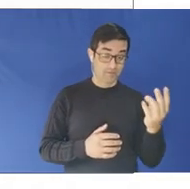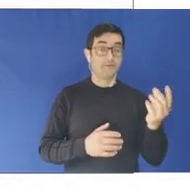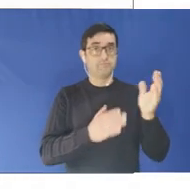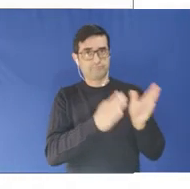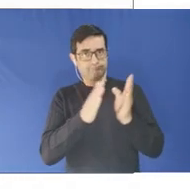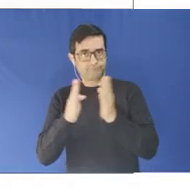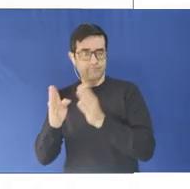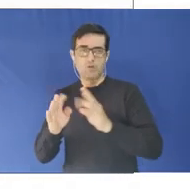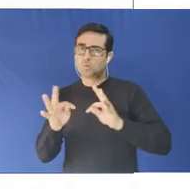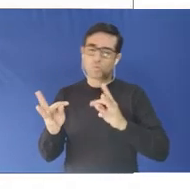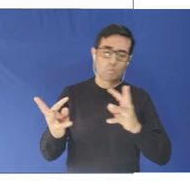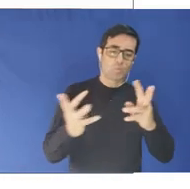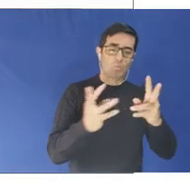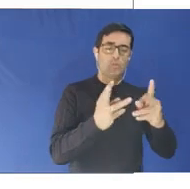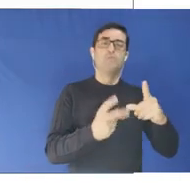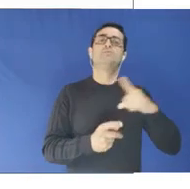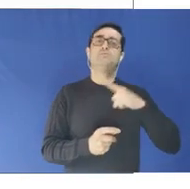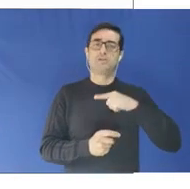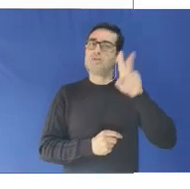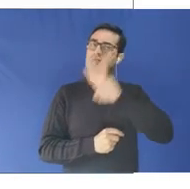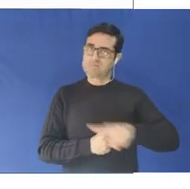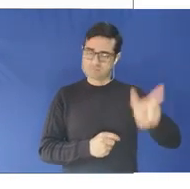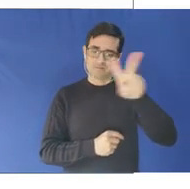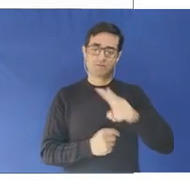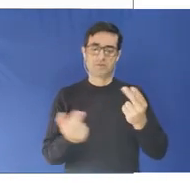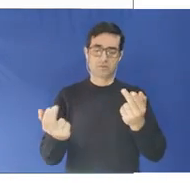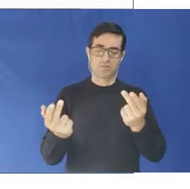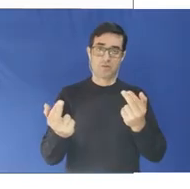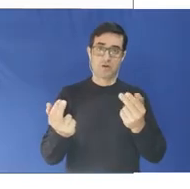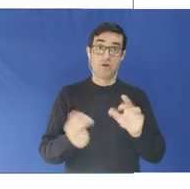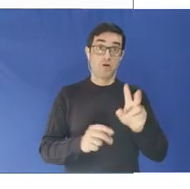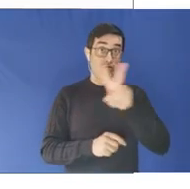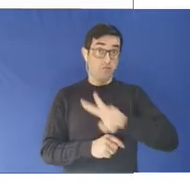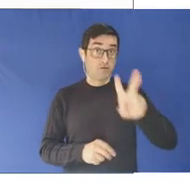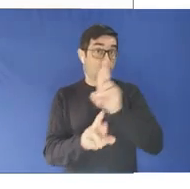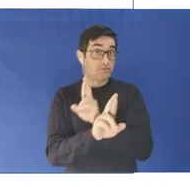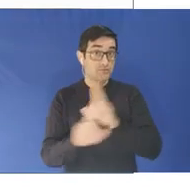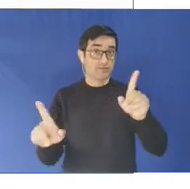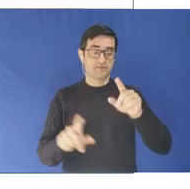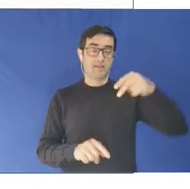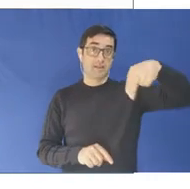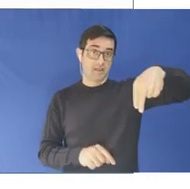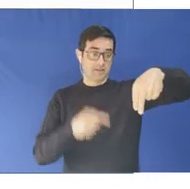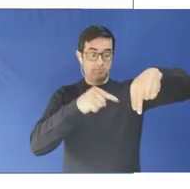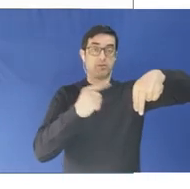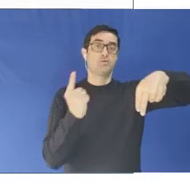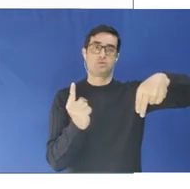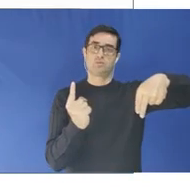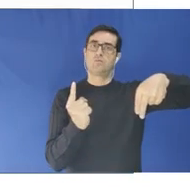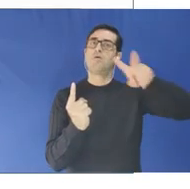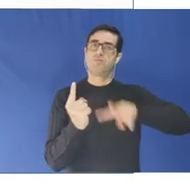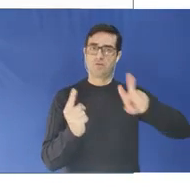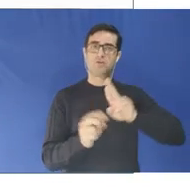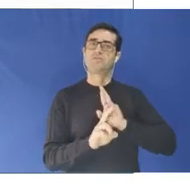4 dá 2. E assim por diante. Todos esses terão o mesmo valor. O único que tem valor diferente é